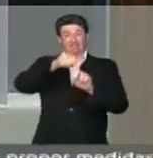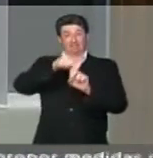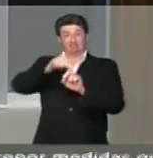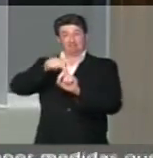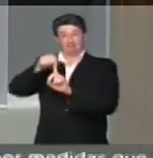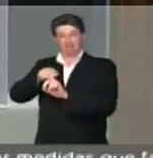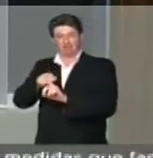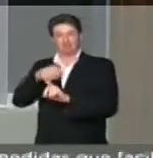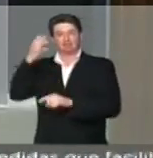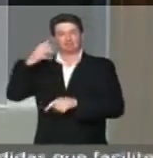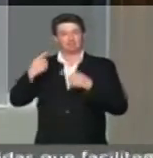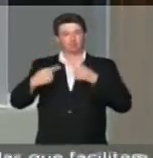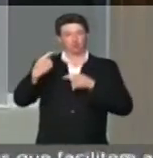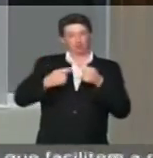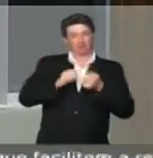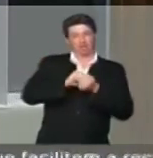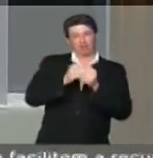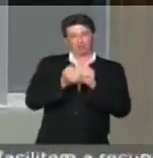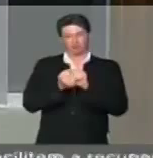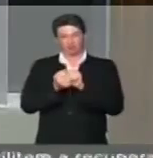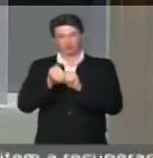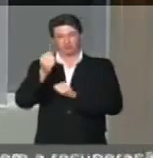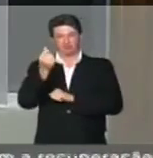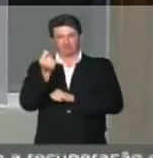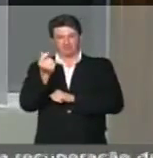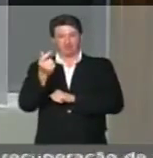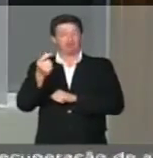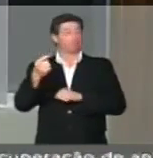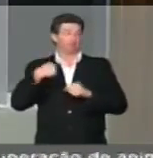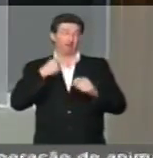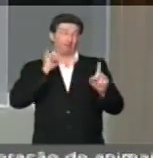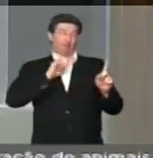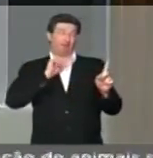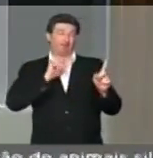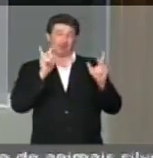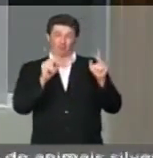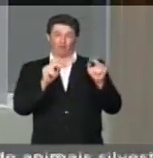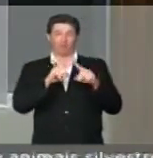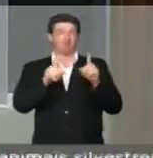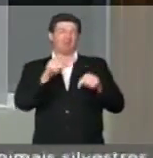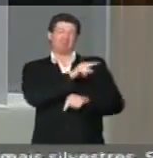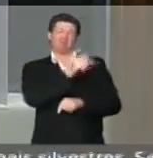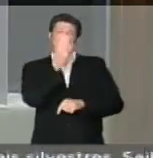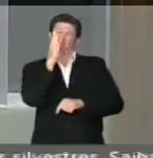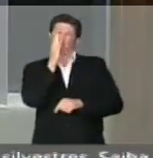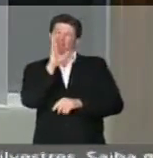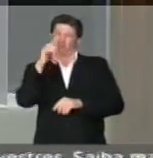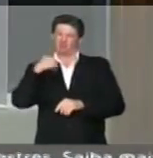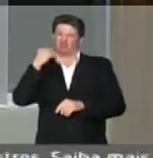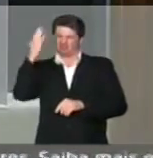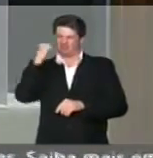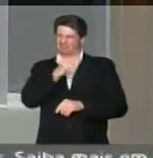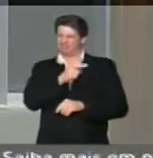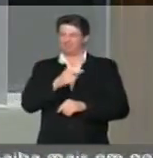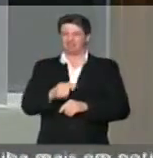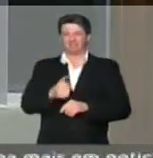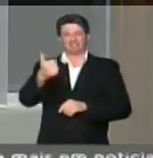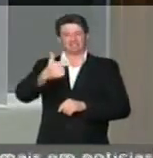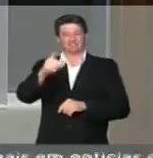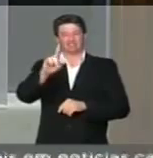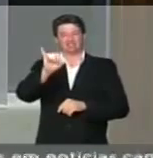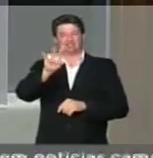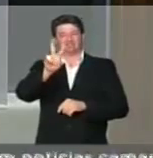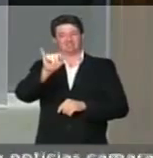política do ajuste fiscal. Eu torço pelo Flamengo também, mas você é Botafogo, pelo que eu sei. Segunda divisão.